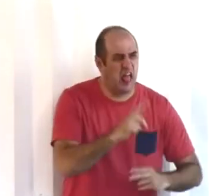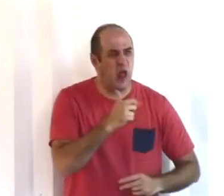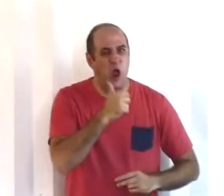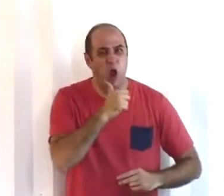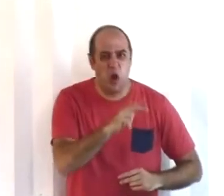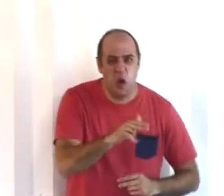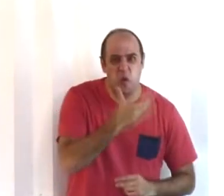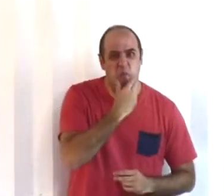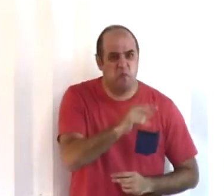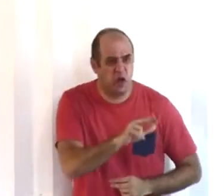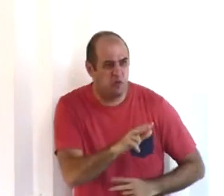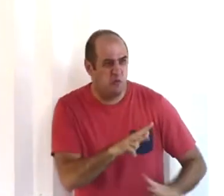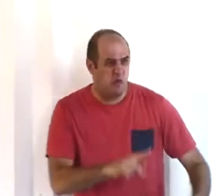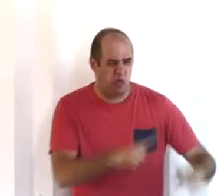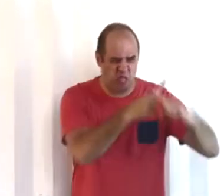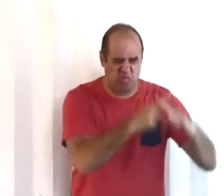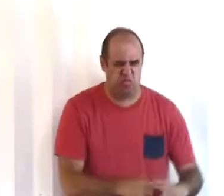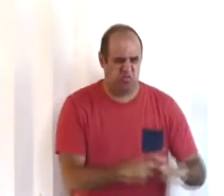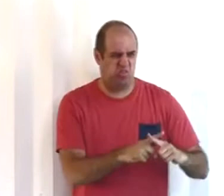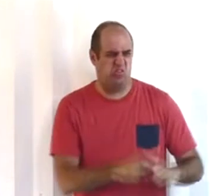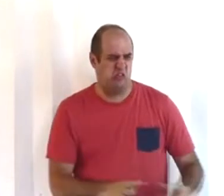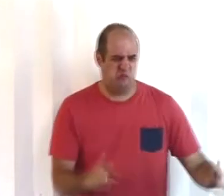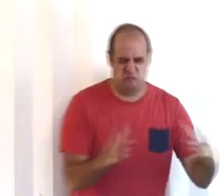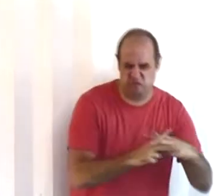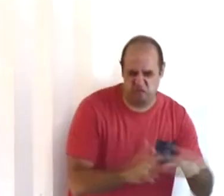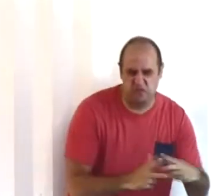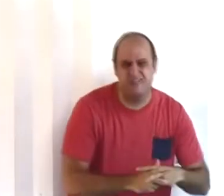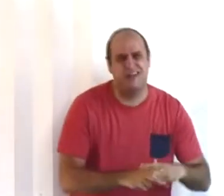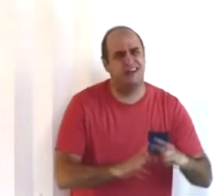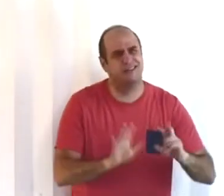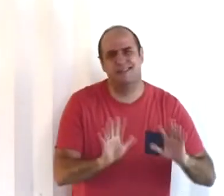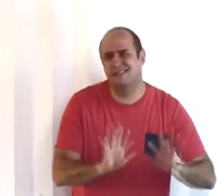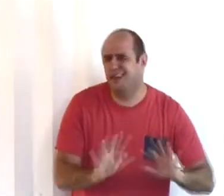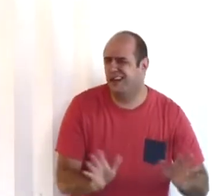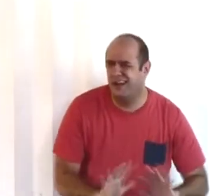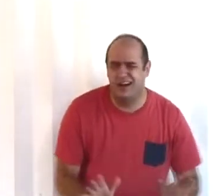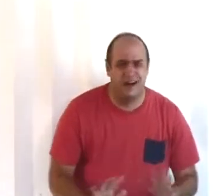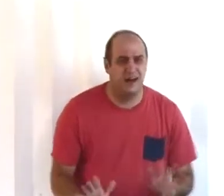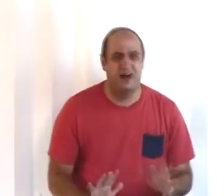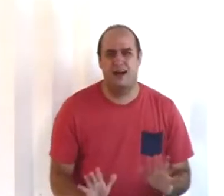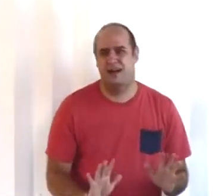Não vivam em competição com os seus irmãozinhos, ou seu irmão ou sua irmã.